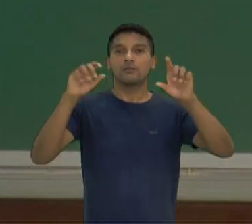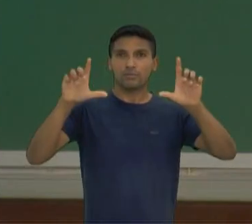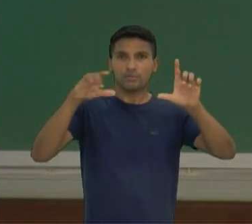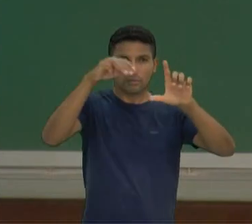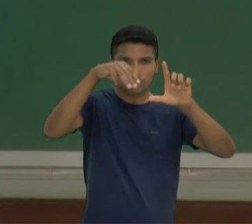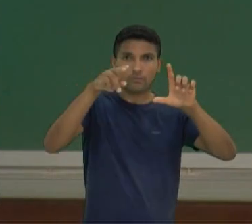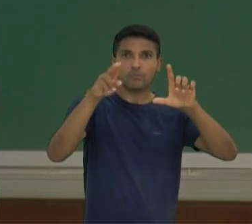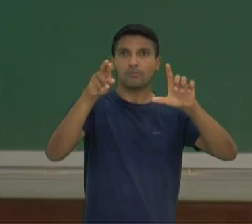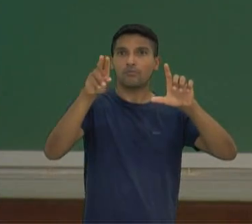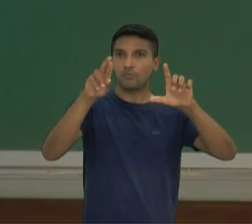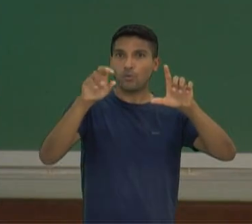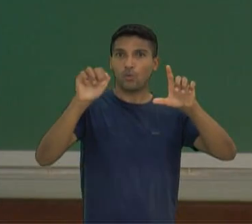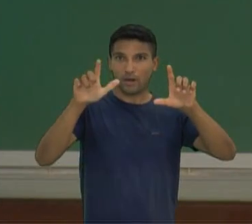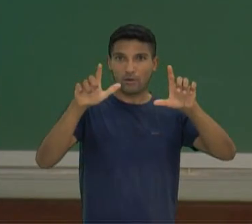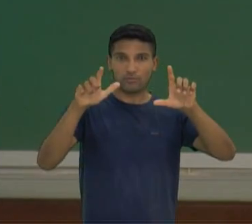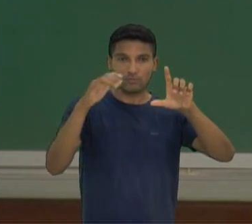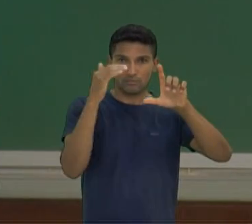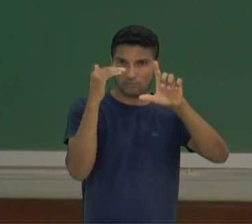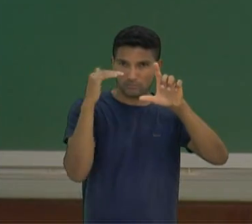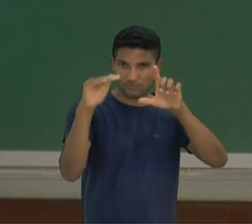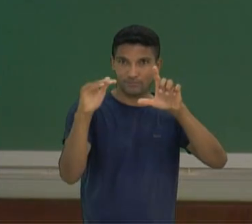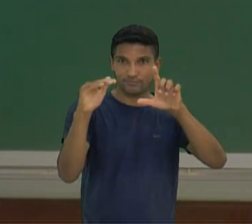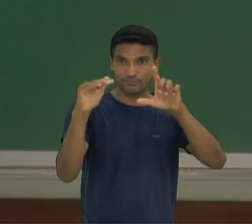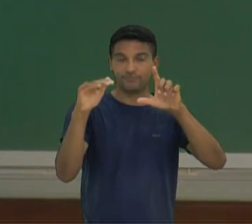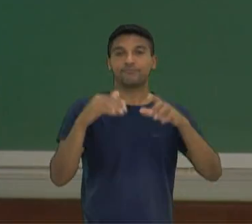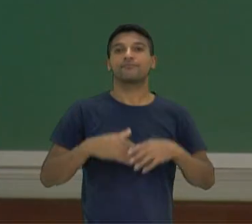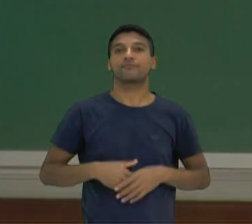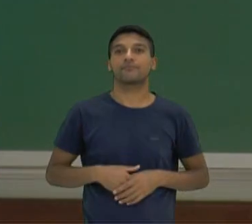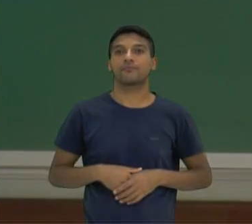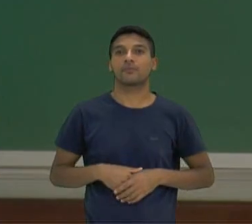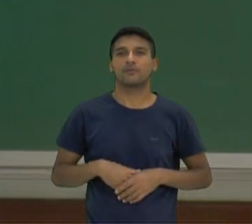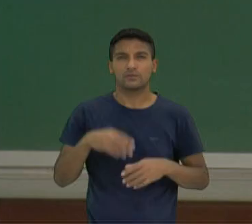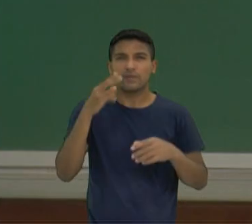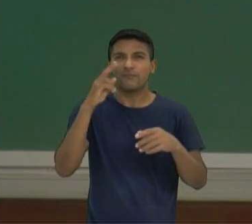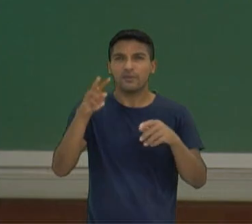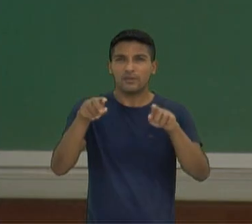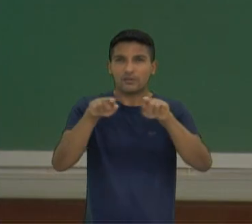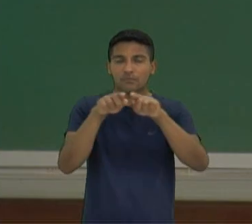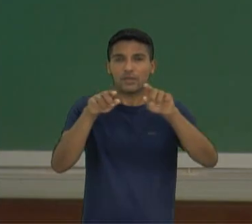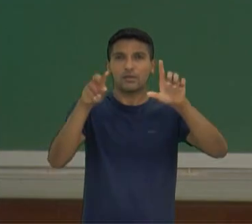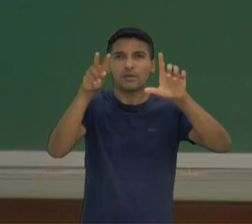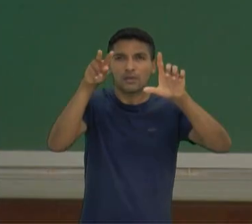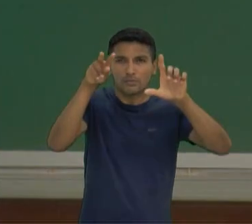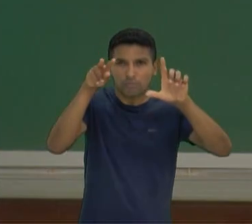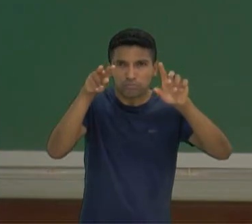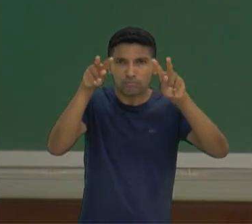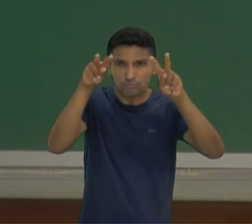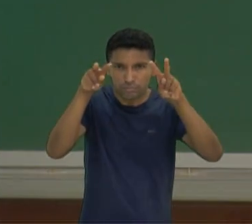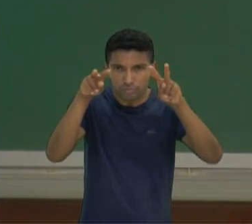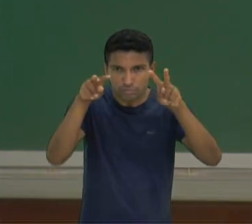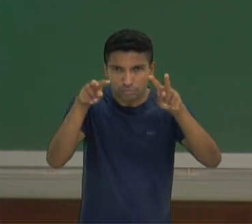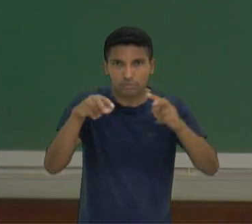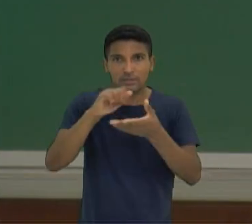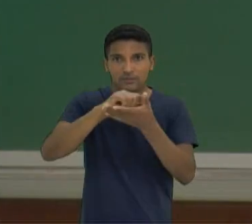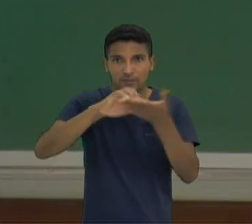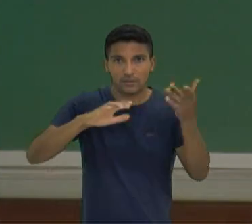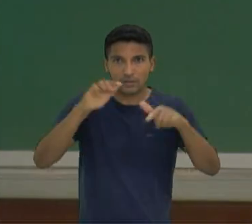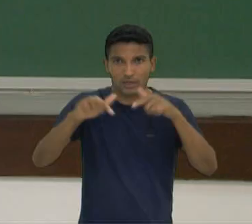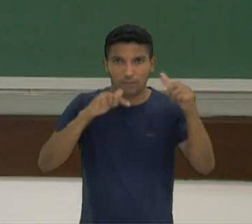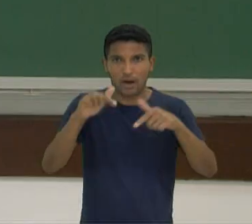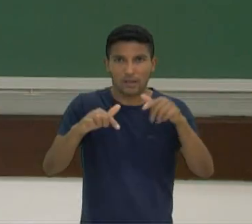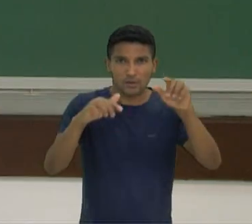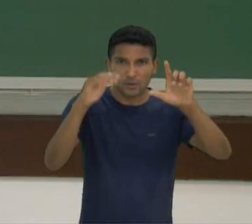mensagem também. Veja os demais materiais que ele está postando, as atividades, trabalhos, faça tudo em dia.